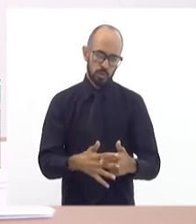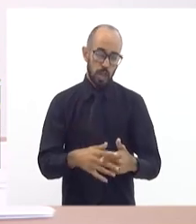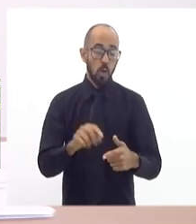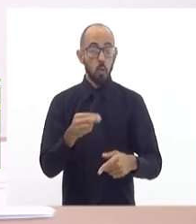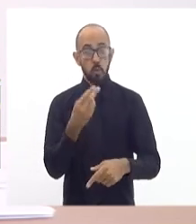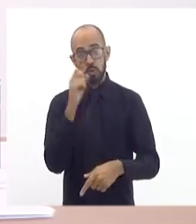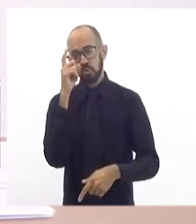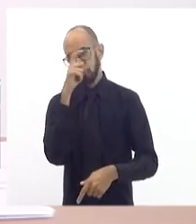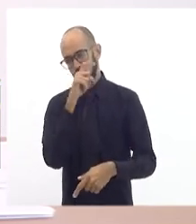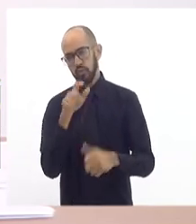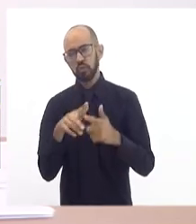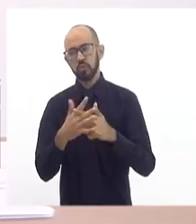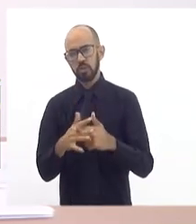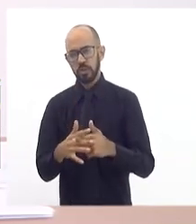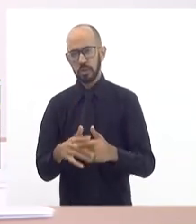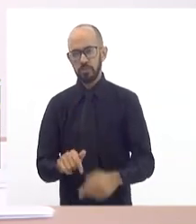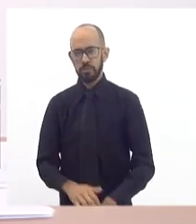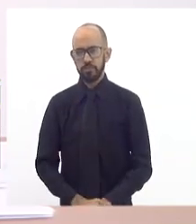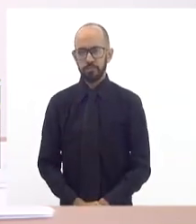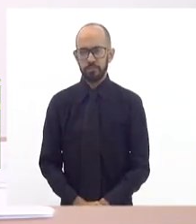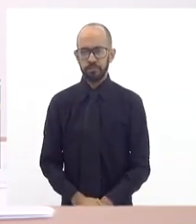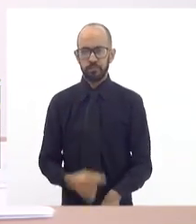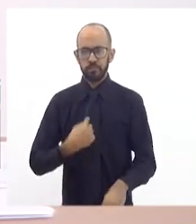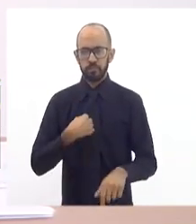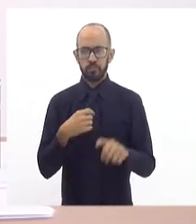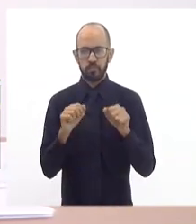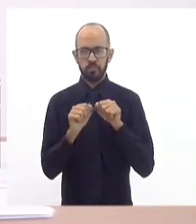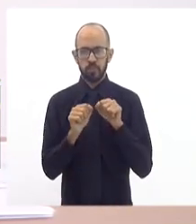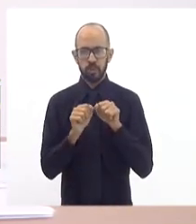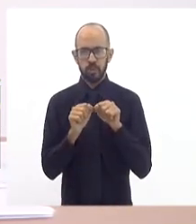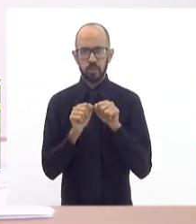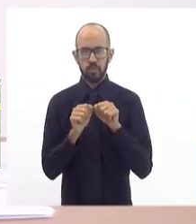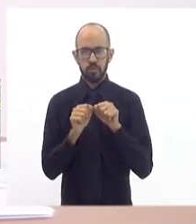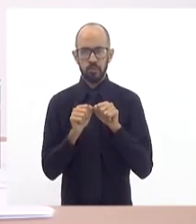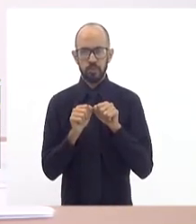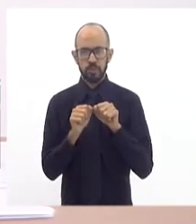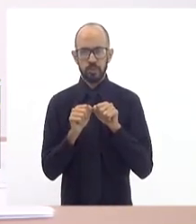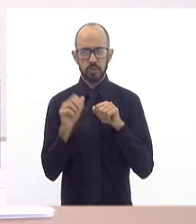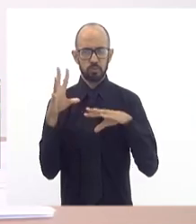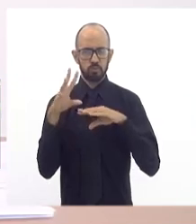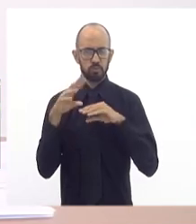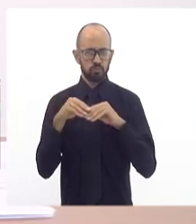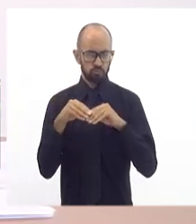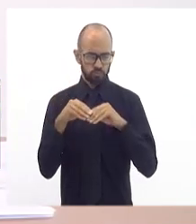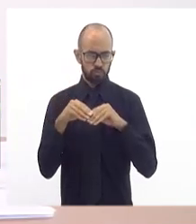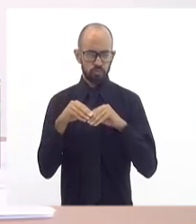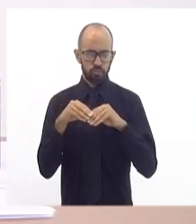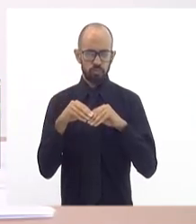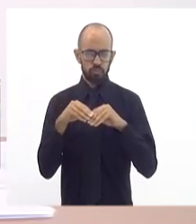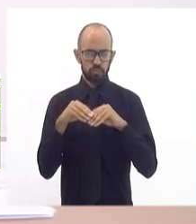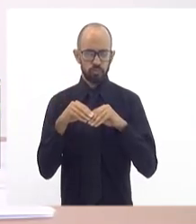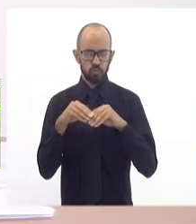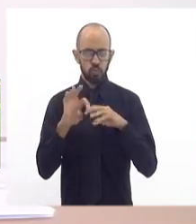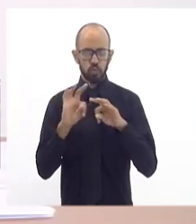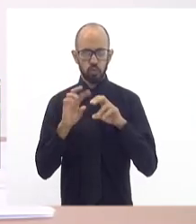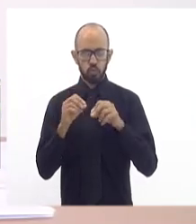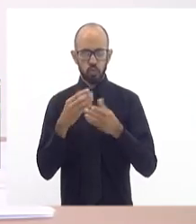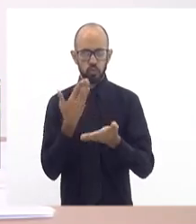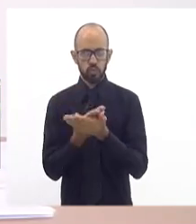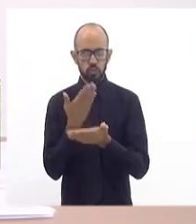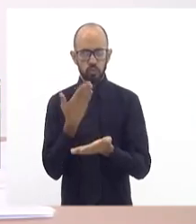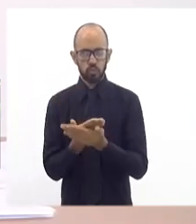reparação eu fiz esse esse esse esse breve relato através dos estudos